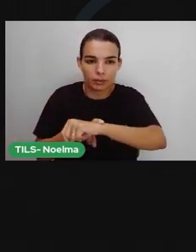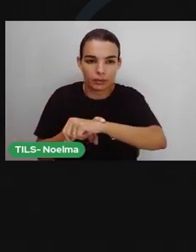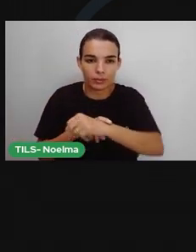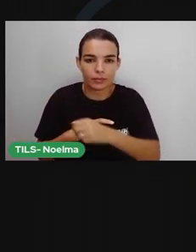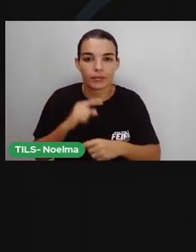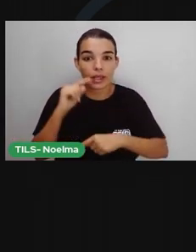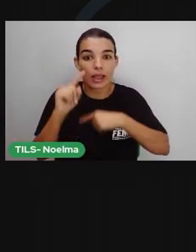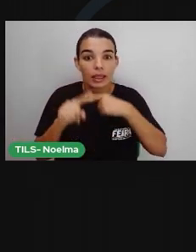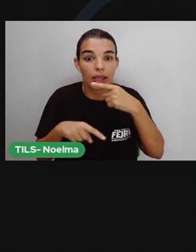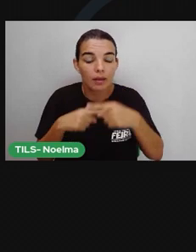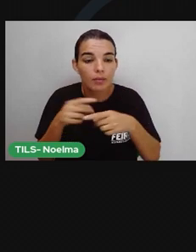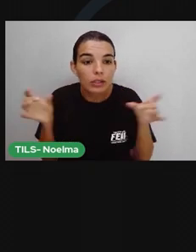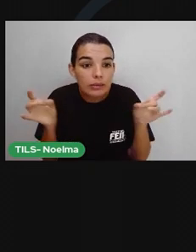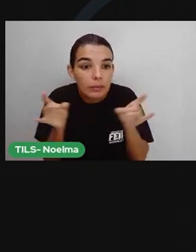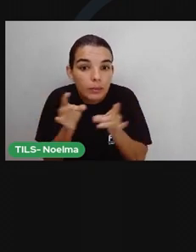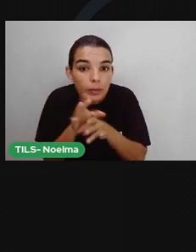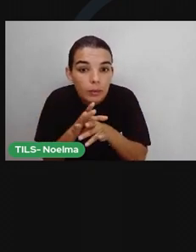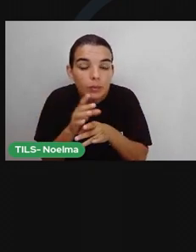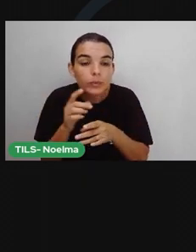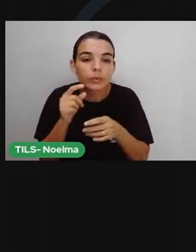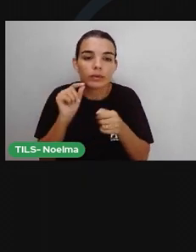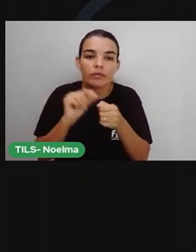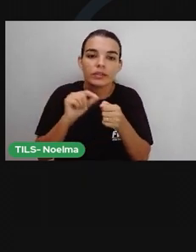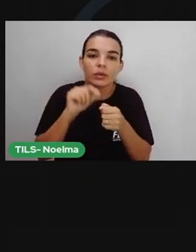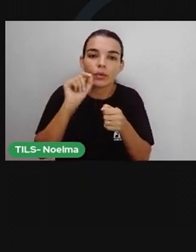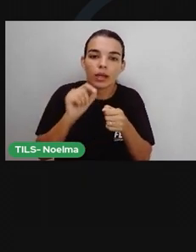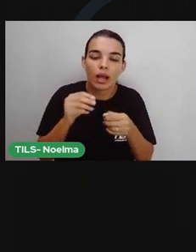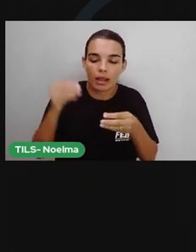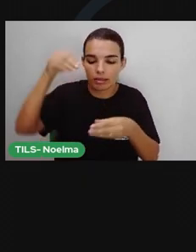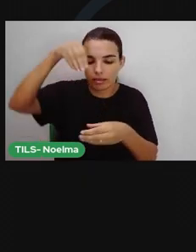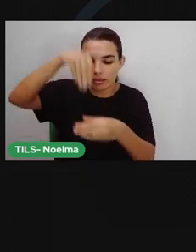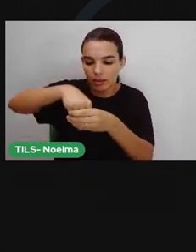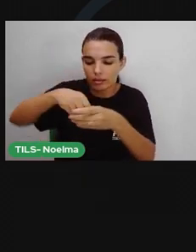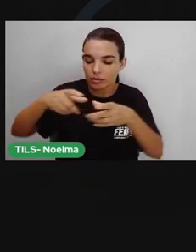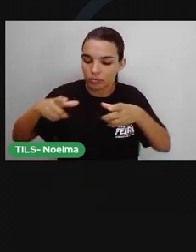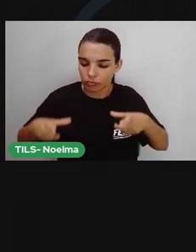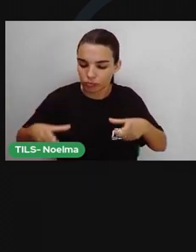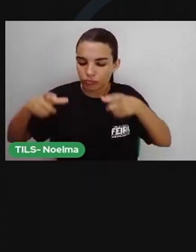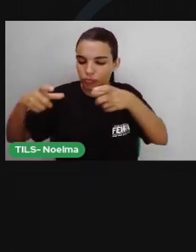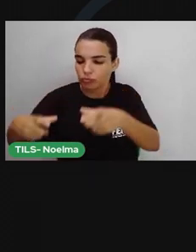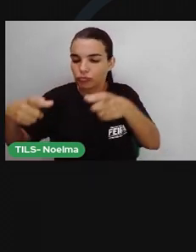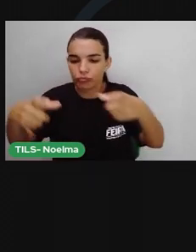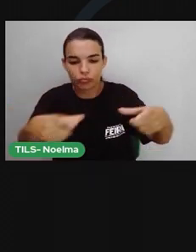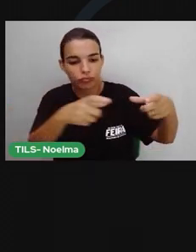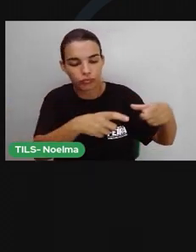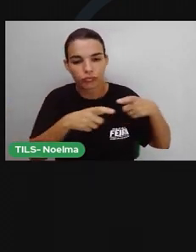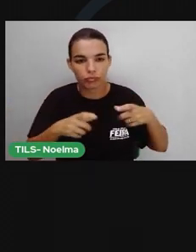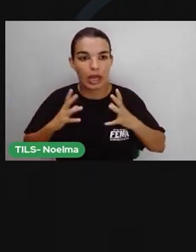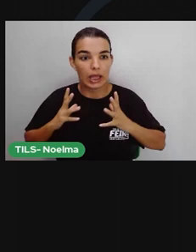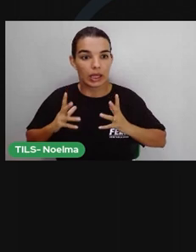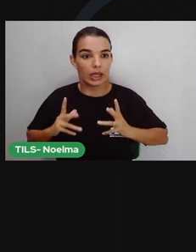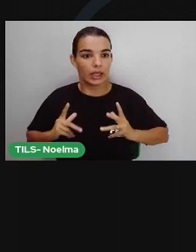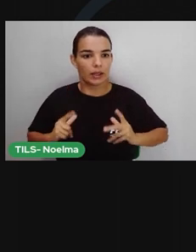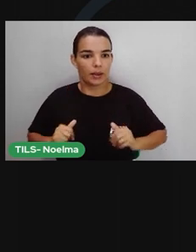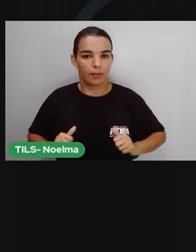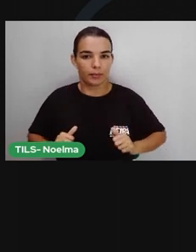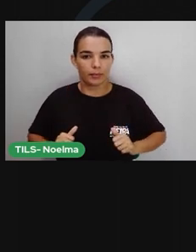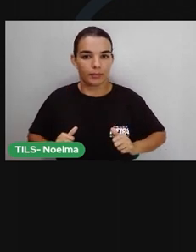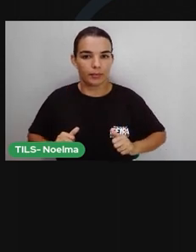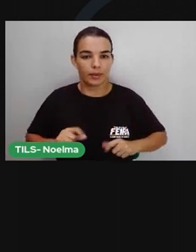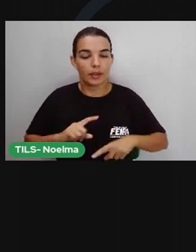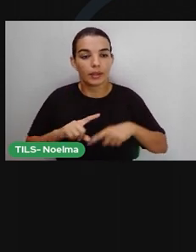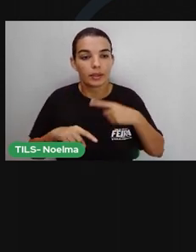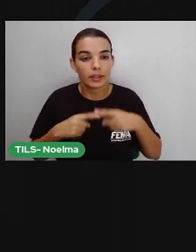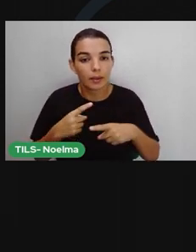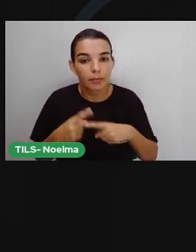Ao atingir o ponto certo, o melaço era colocado em formas de barro e as impurezas eram retiradas. O melaço